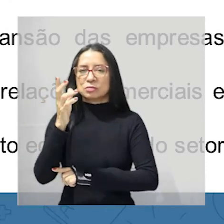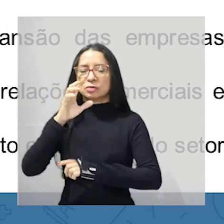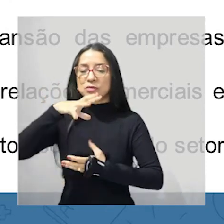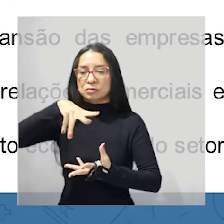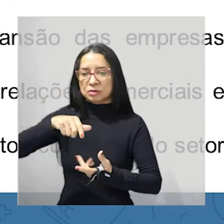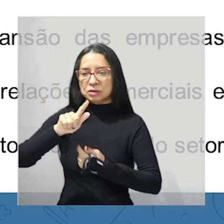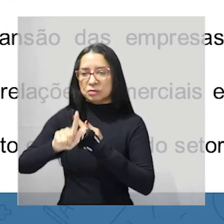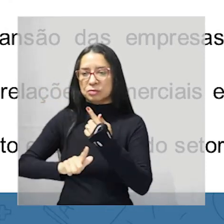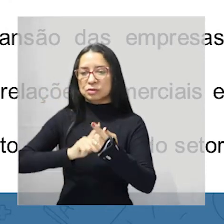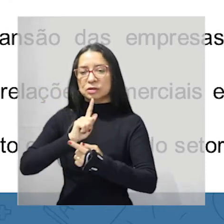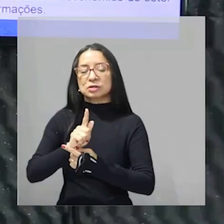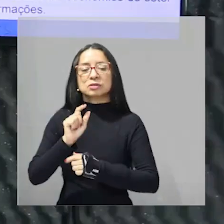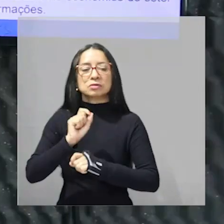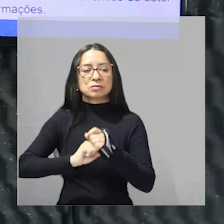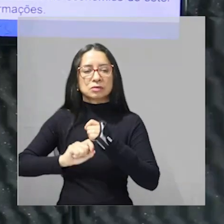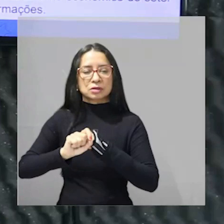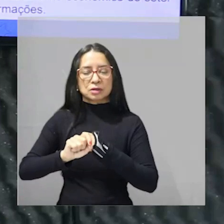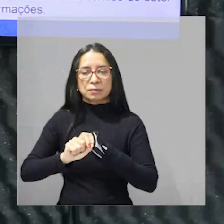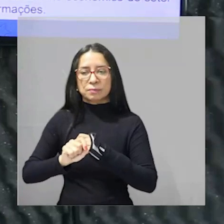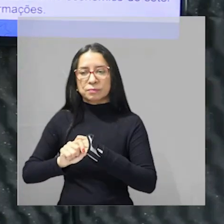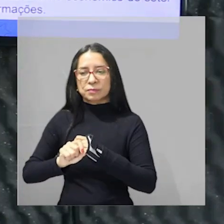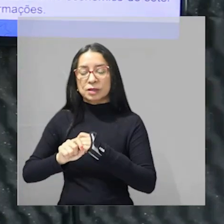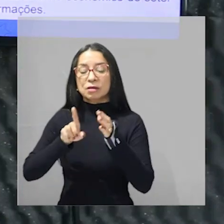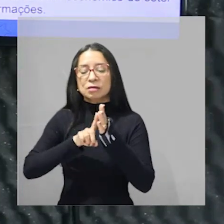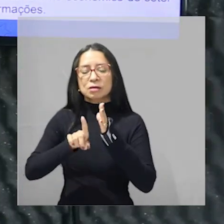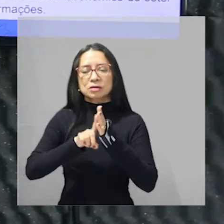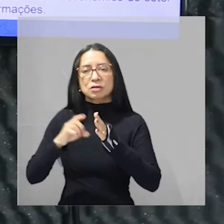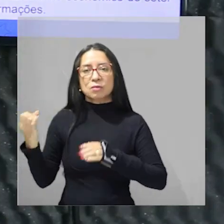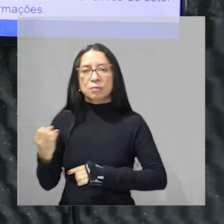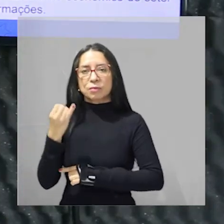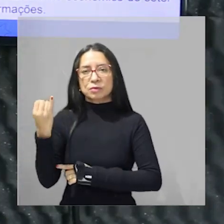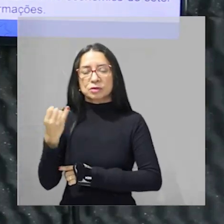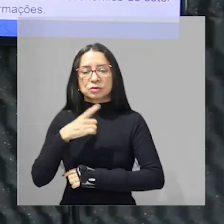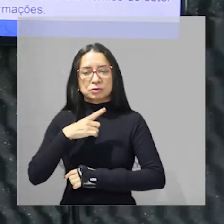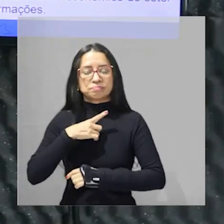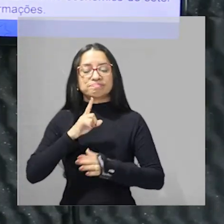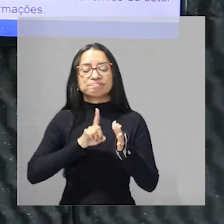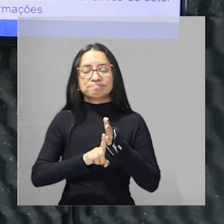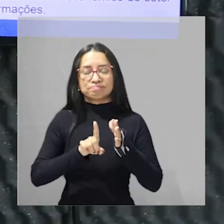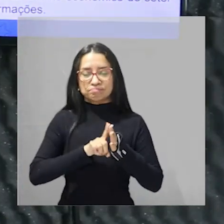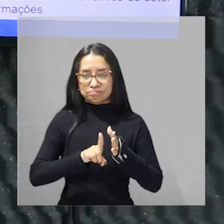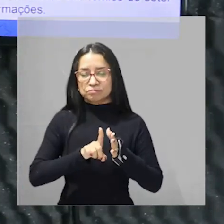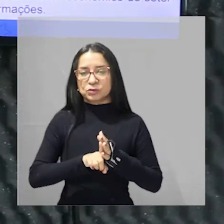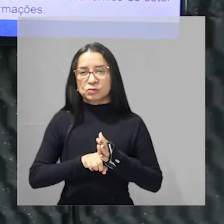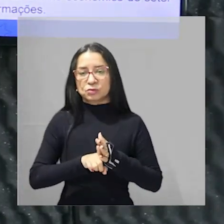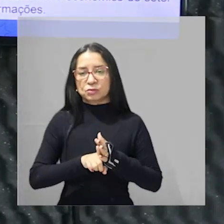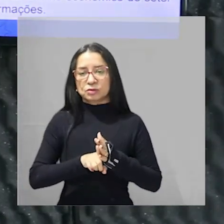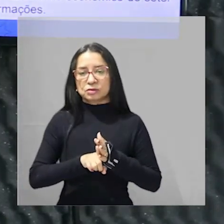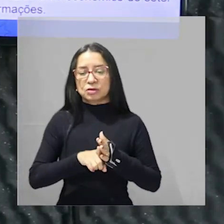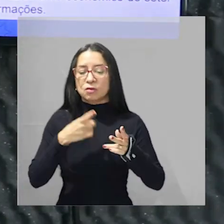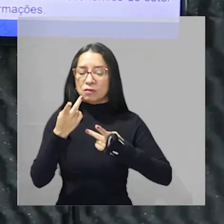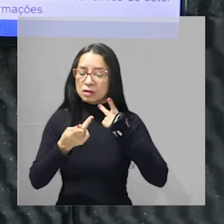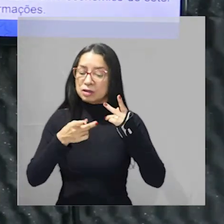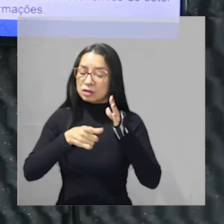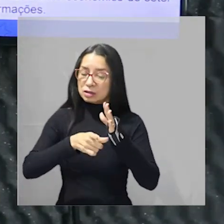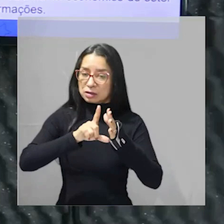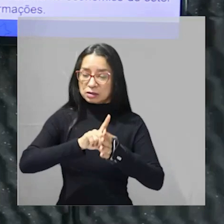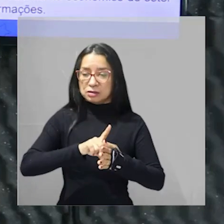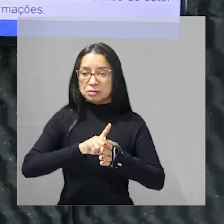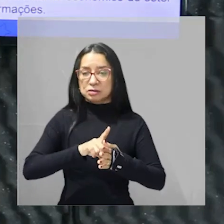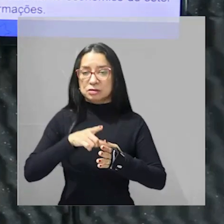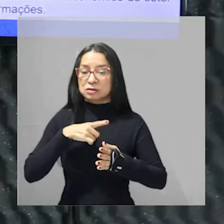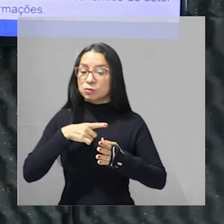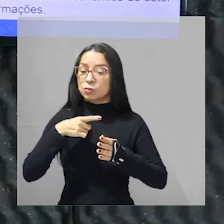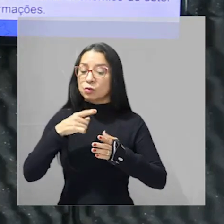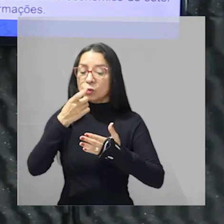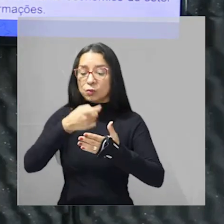são os seguintes. Questão interessante. Eu te disse há pouco. Existem questões que o texto embasador, ele só vai te ajudar a dar